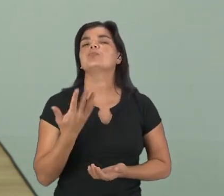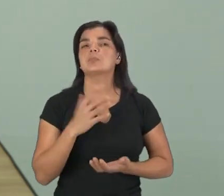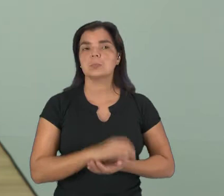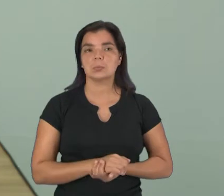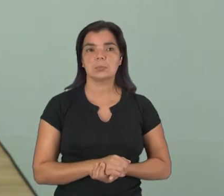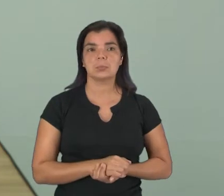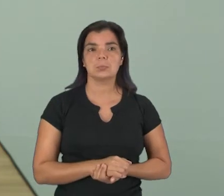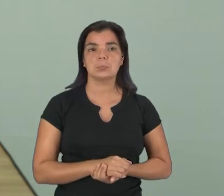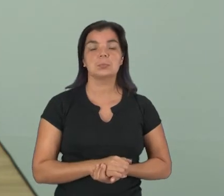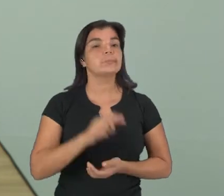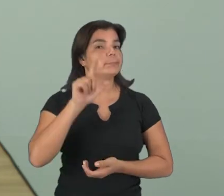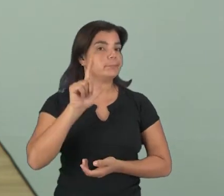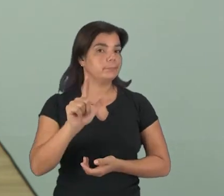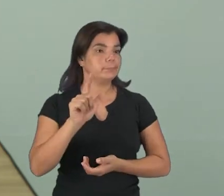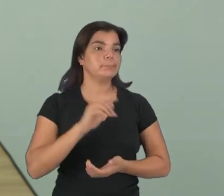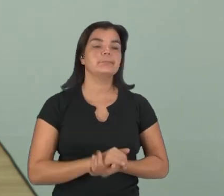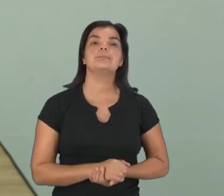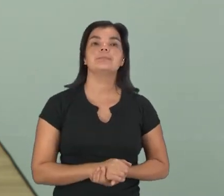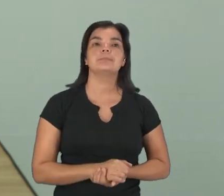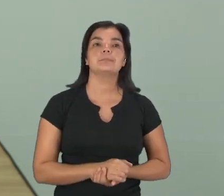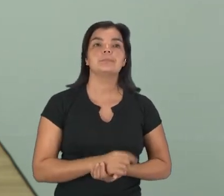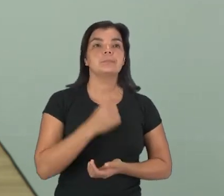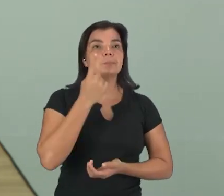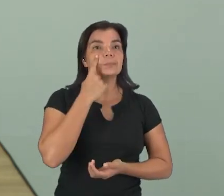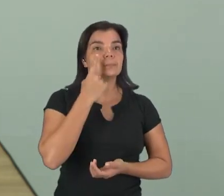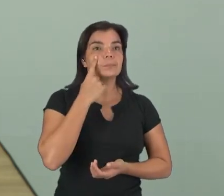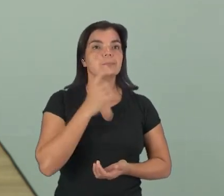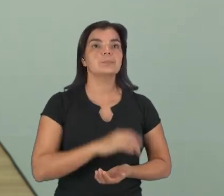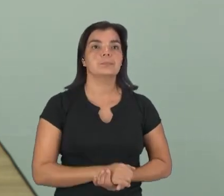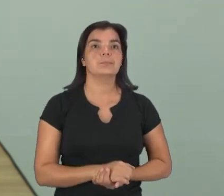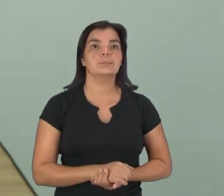Por 1000. Aqui eu vou ter que fazer uma